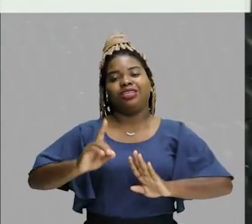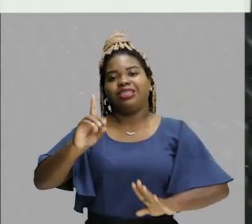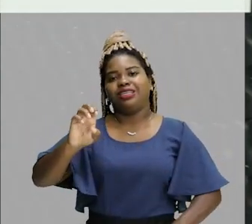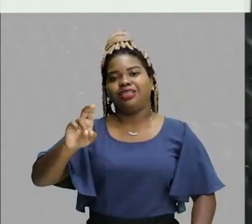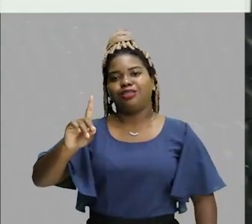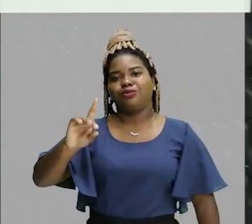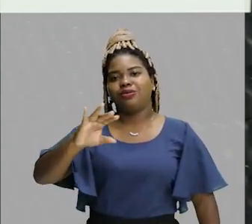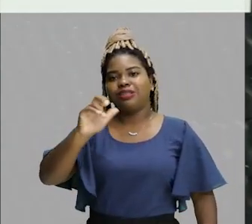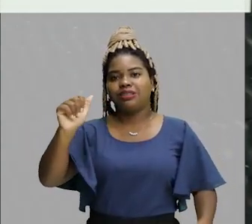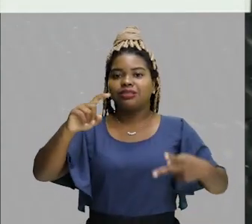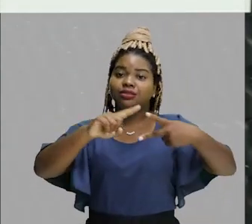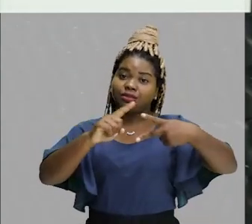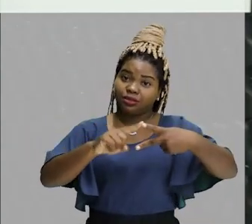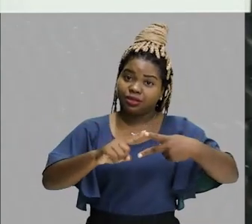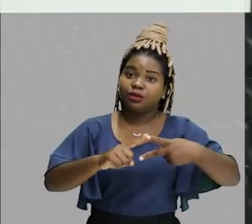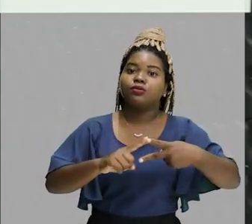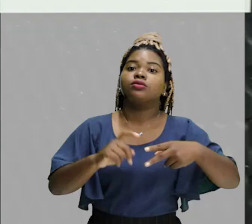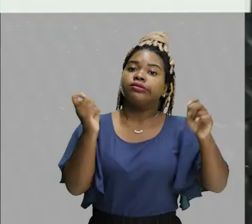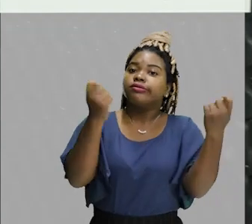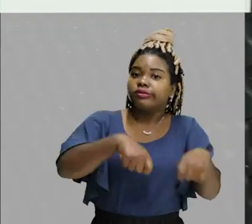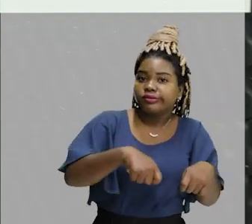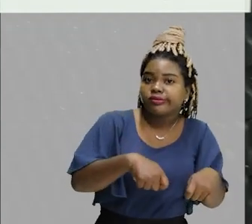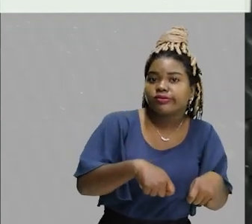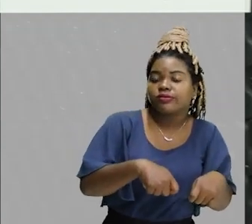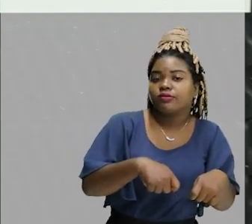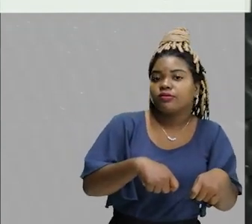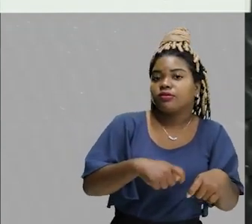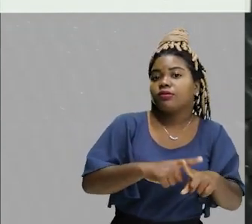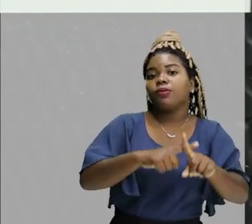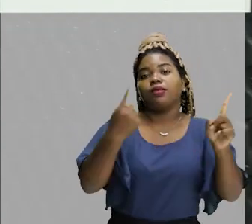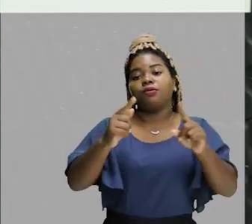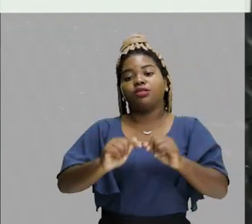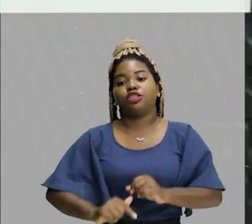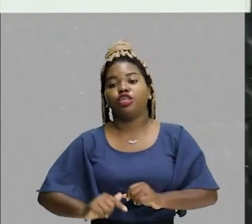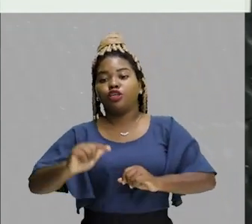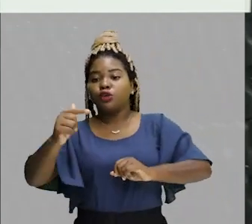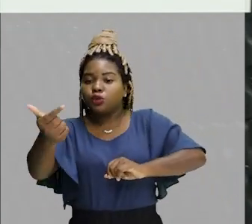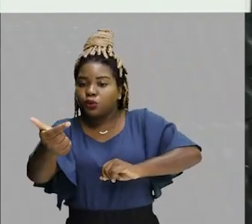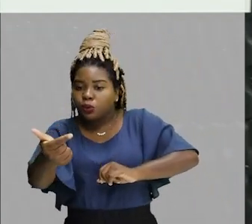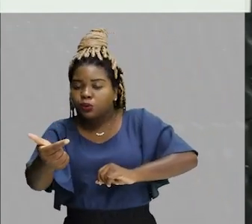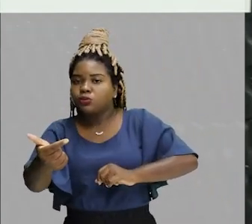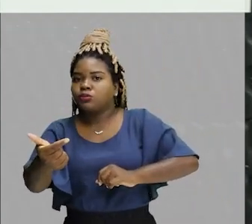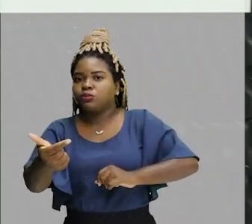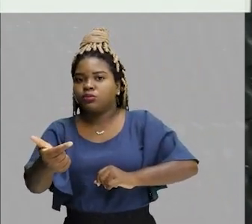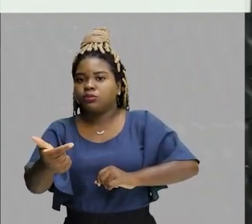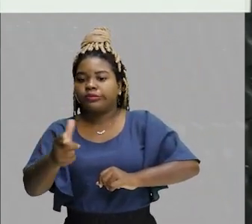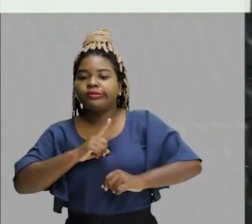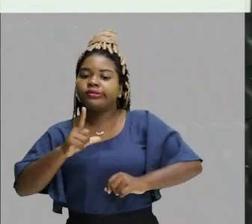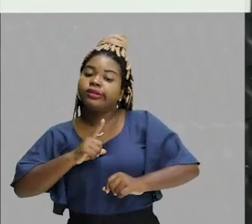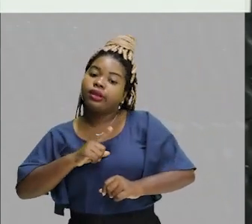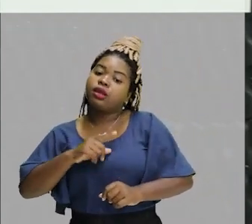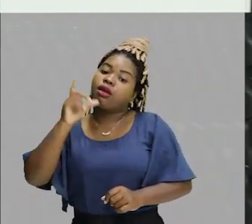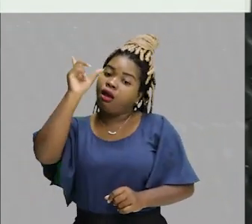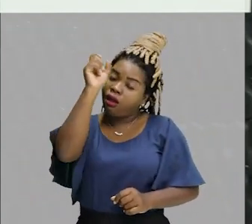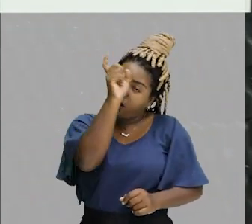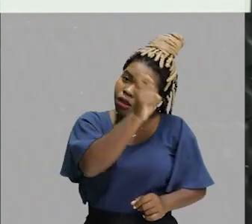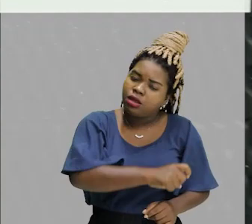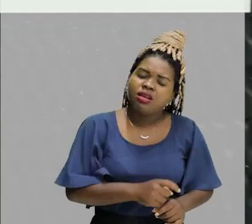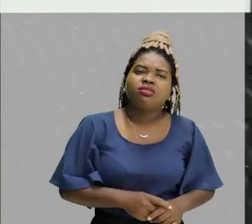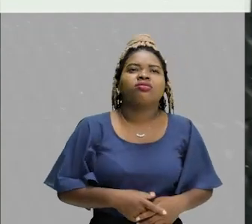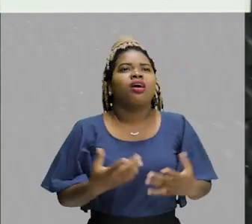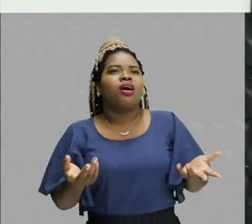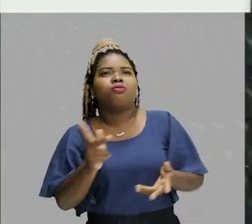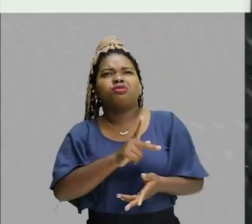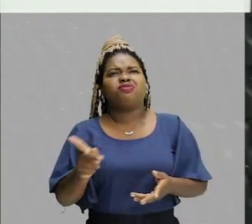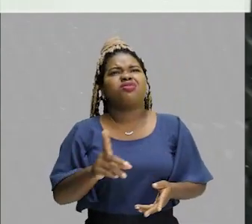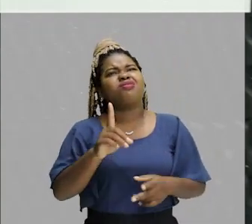é eficiente em um determinado caso, mas em outro ela tem uma séria dificuldade. Então, professor, a